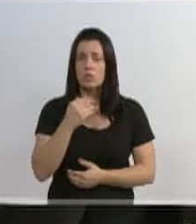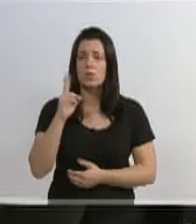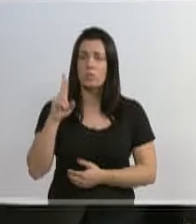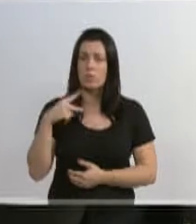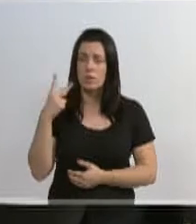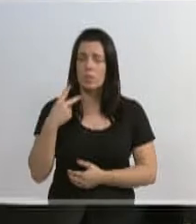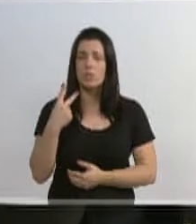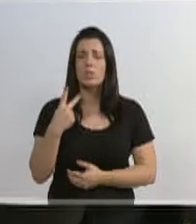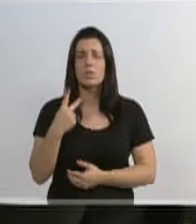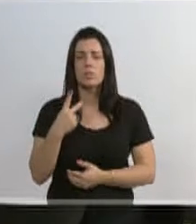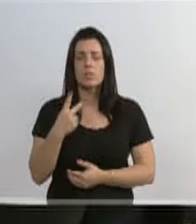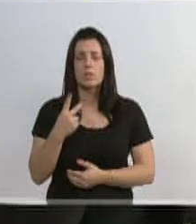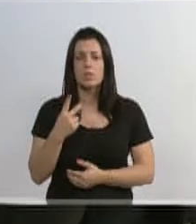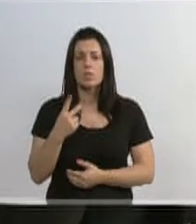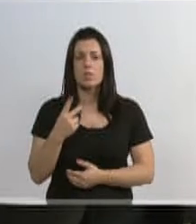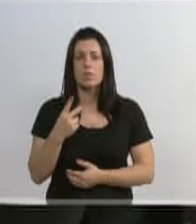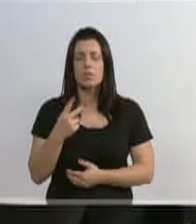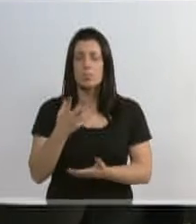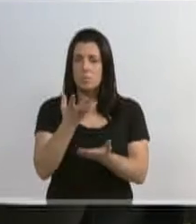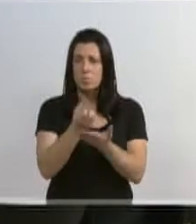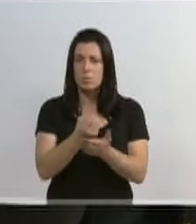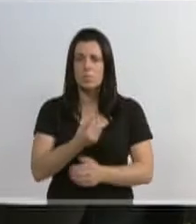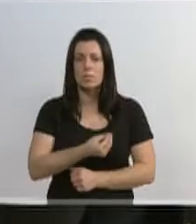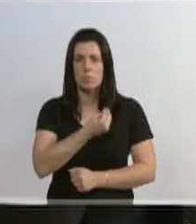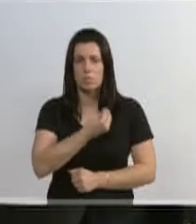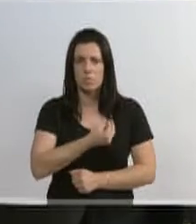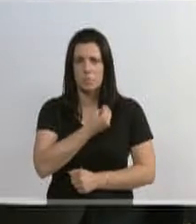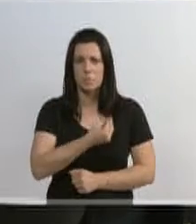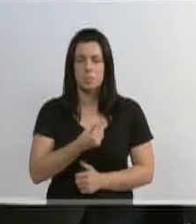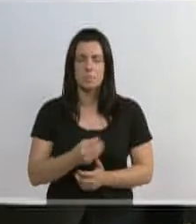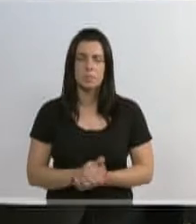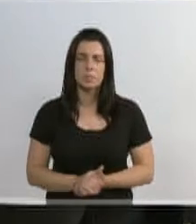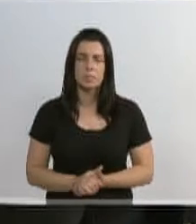vereadores, que os senhores vereadores registrem presença.